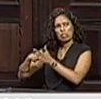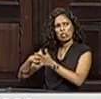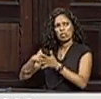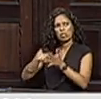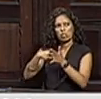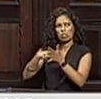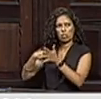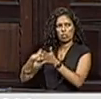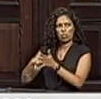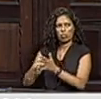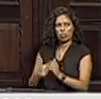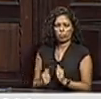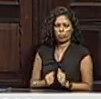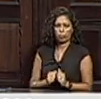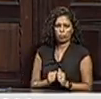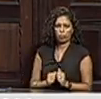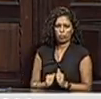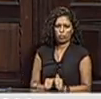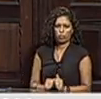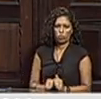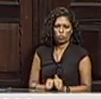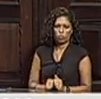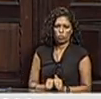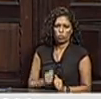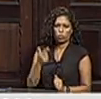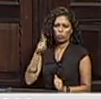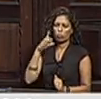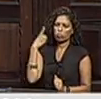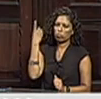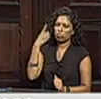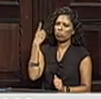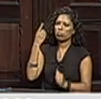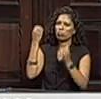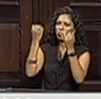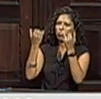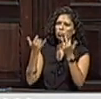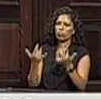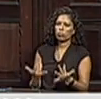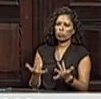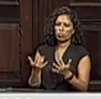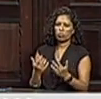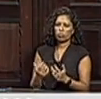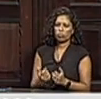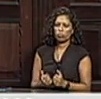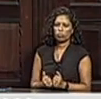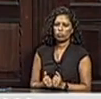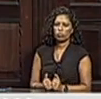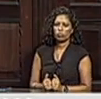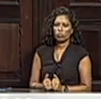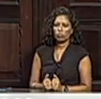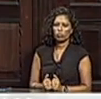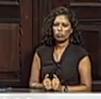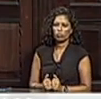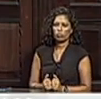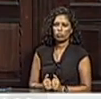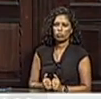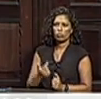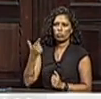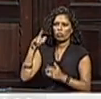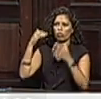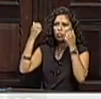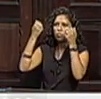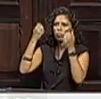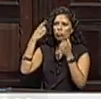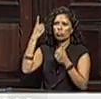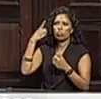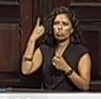em homenagem aos trabalhadores. Senhor presidente, falar aqui pela liderança do governo, mas não como líder do governo,